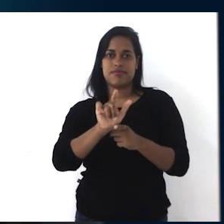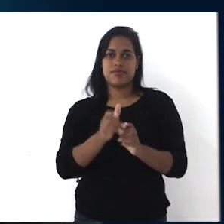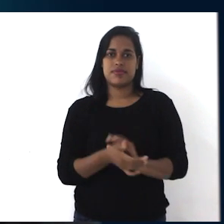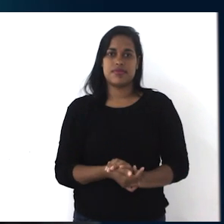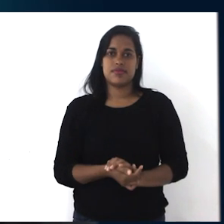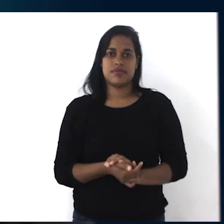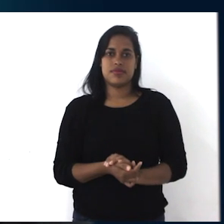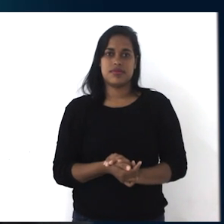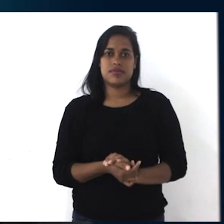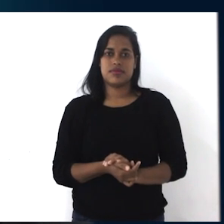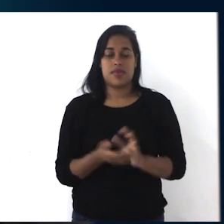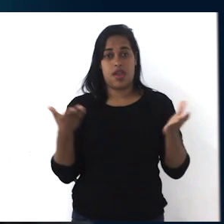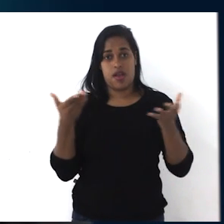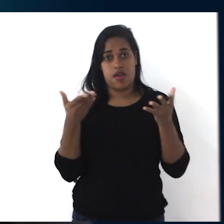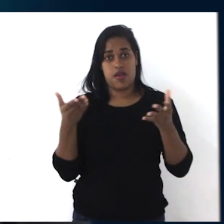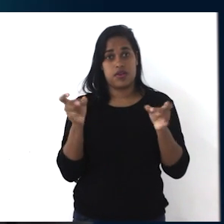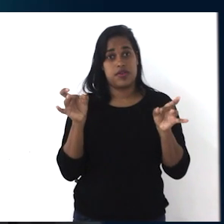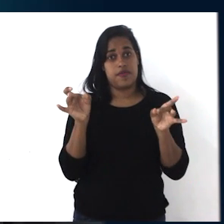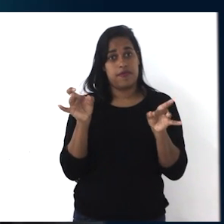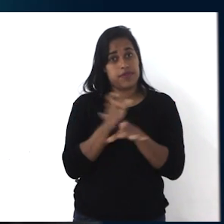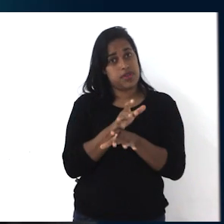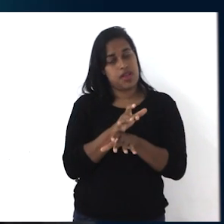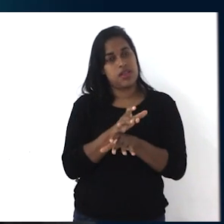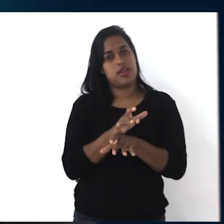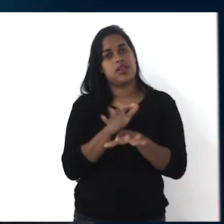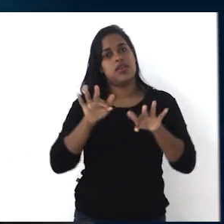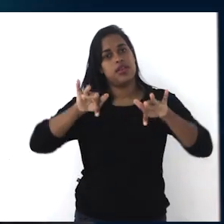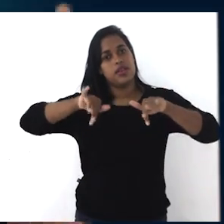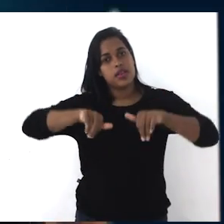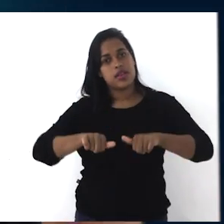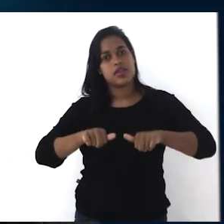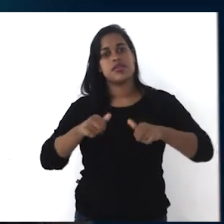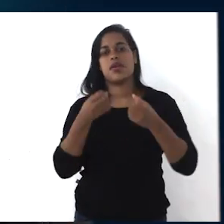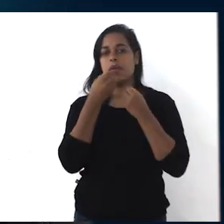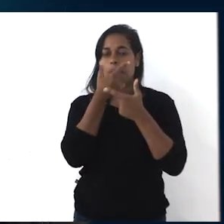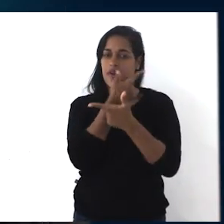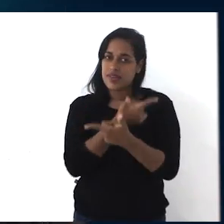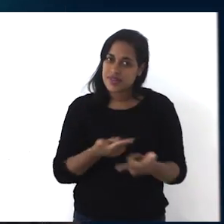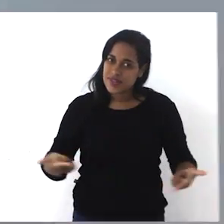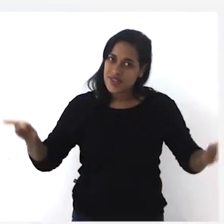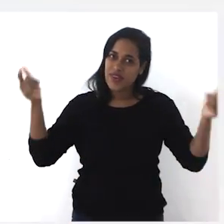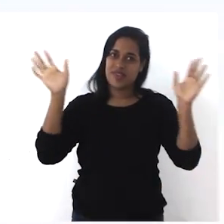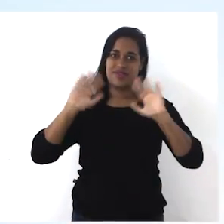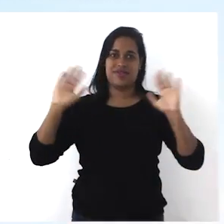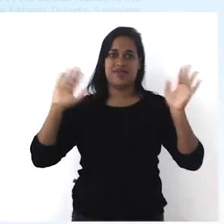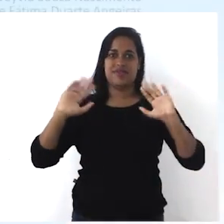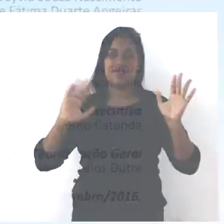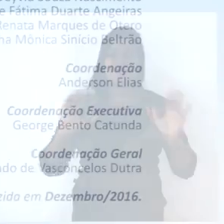com isso a gente encerra por aqui e boa sorte. Tchau.